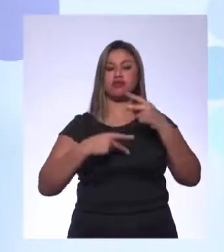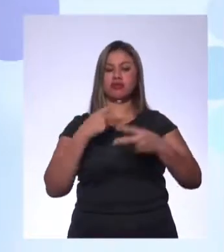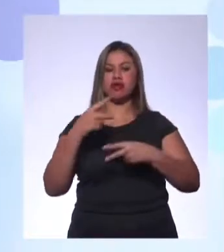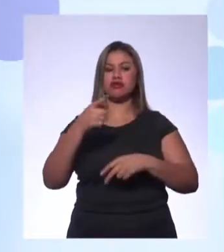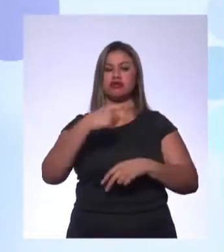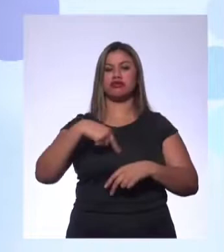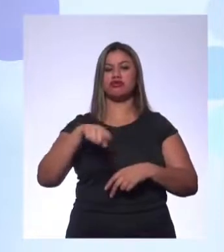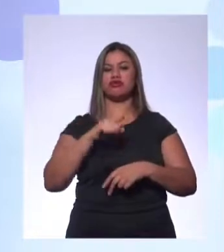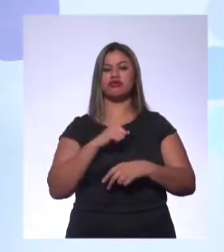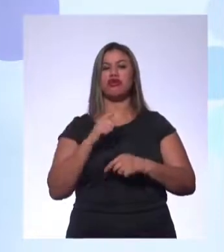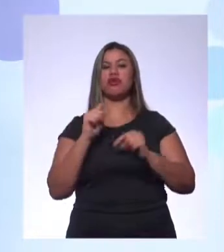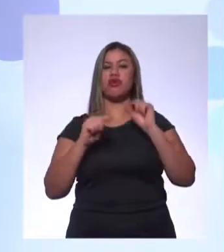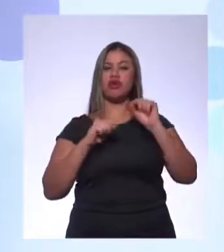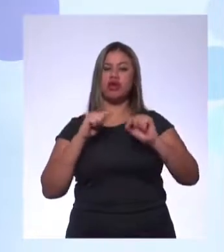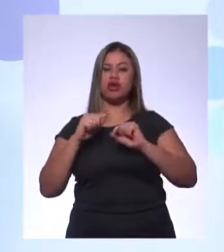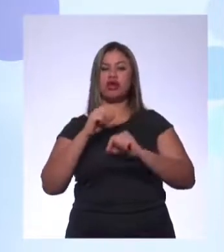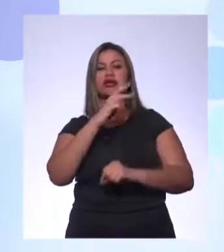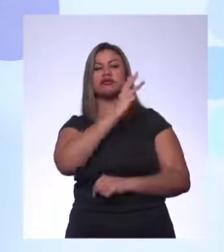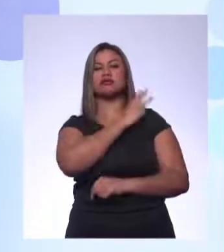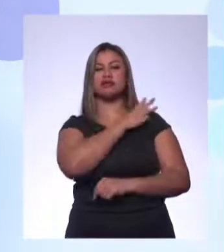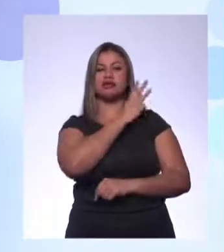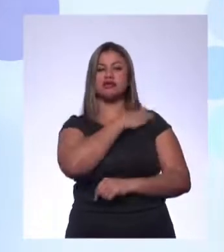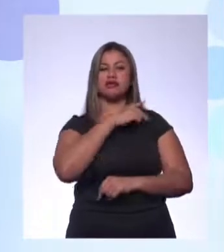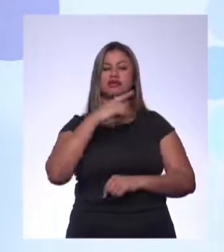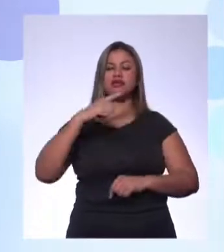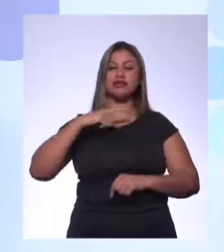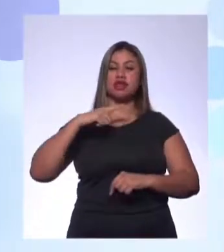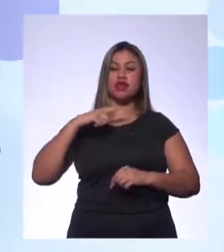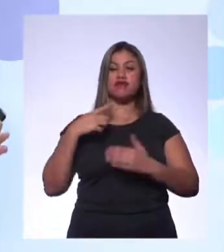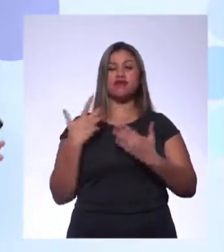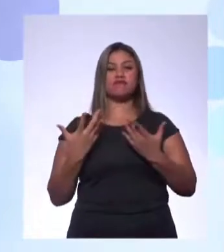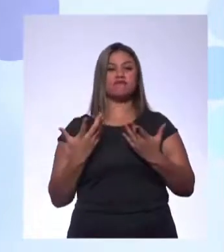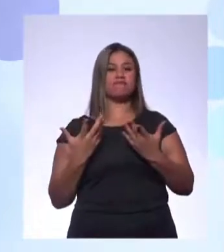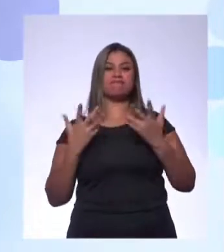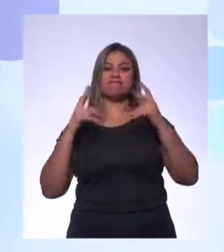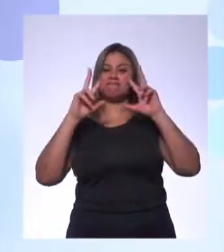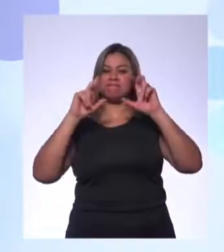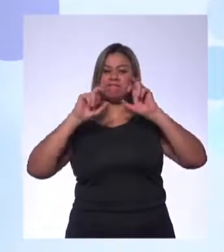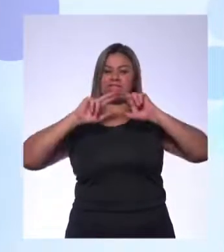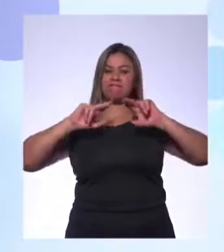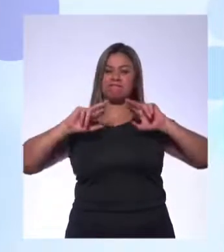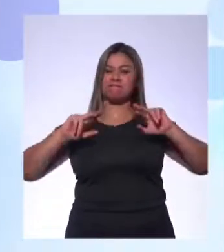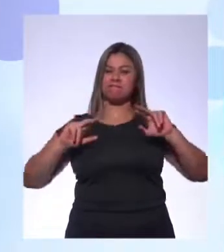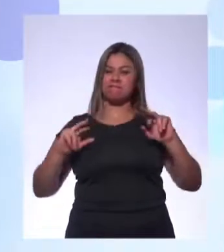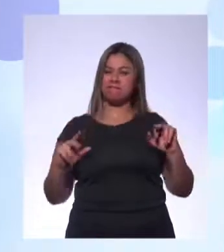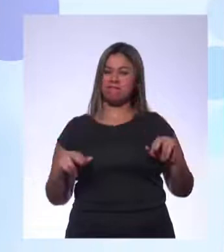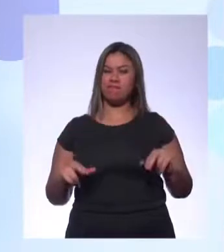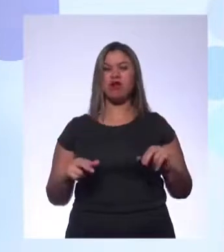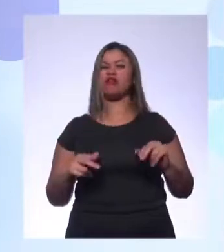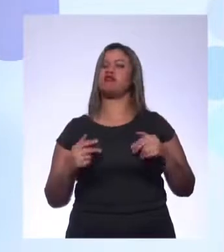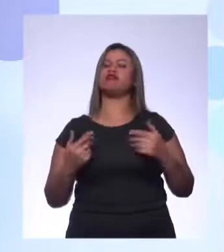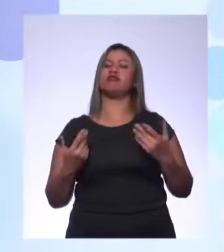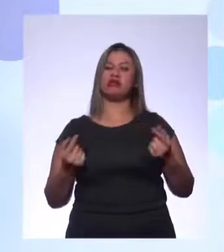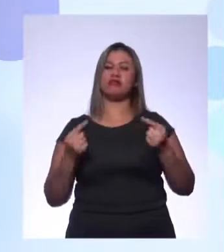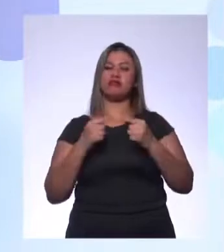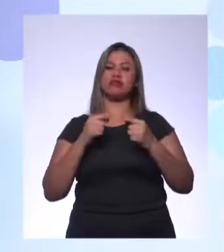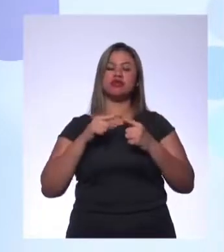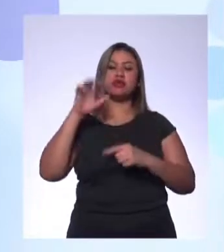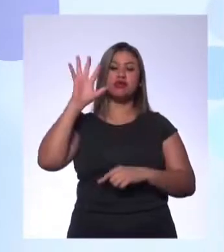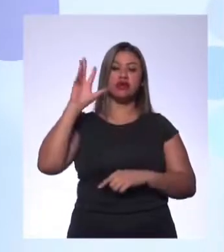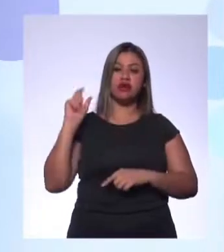passou, a terceira série do ensino médio teve um panorama assim, de diversas frentes, em diversos aspectos do